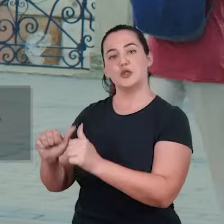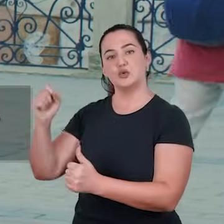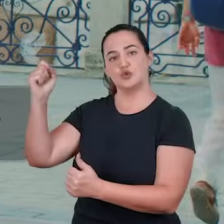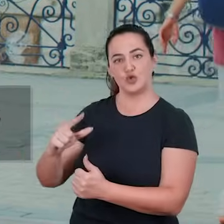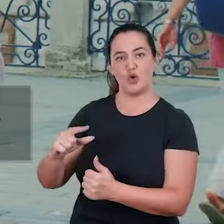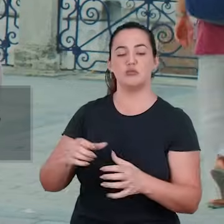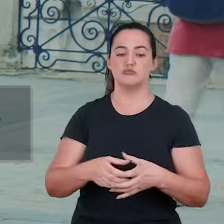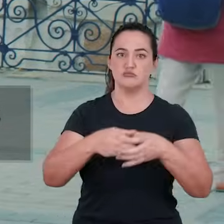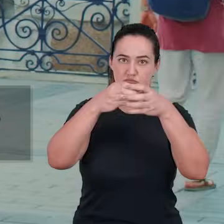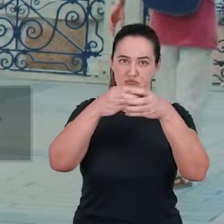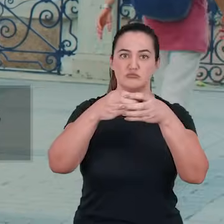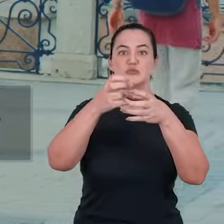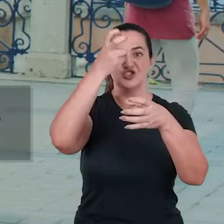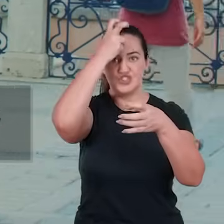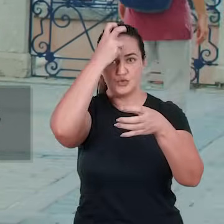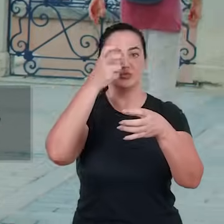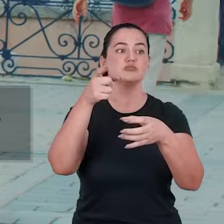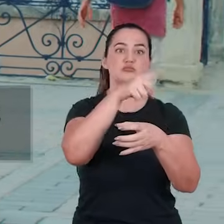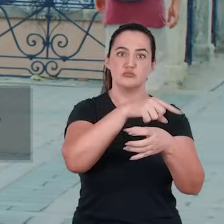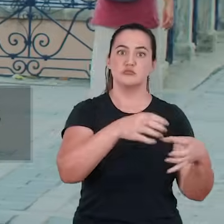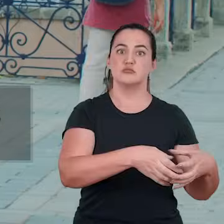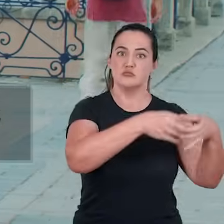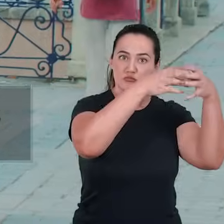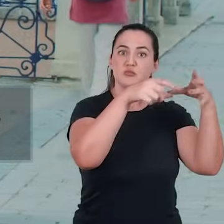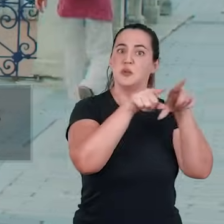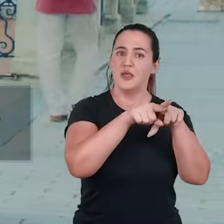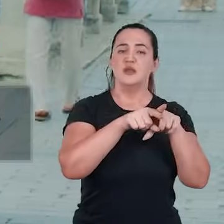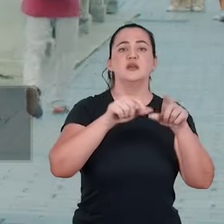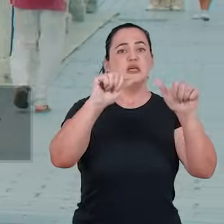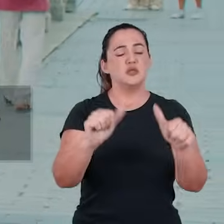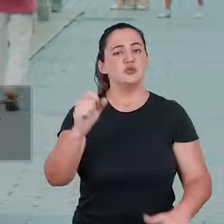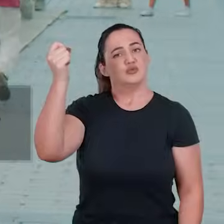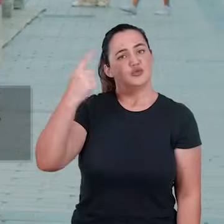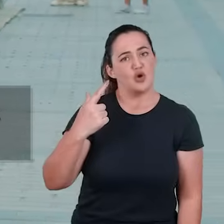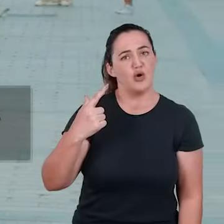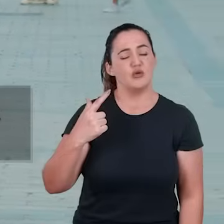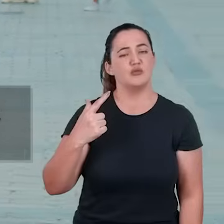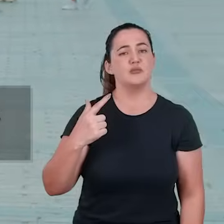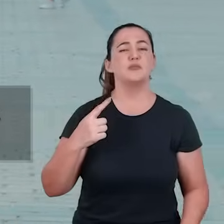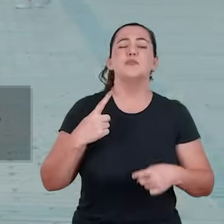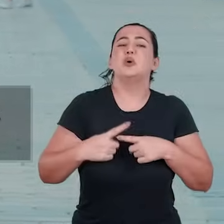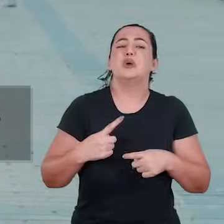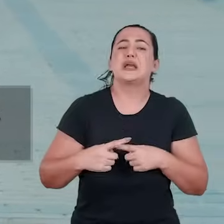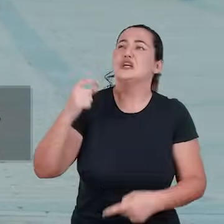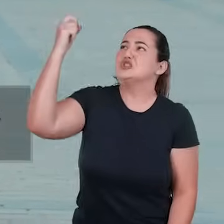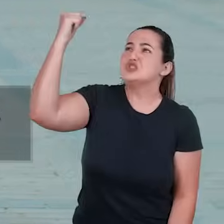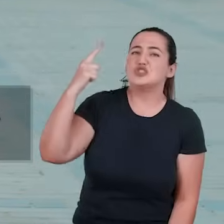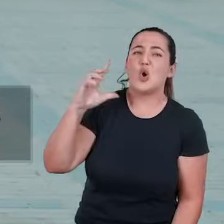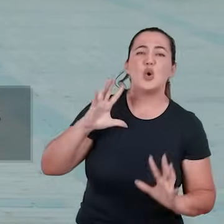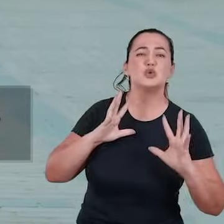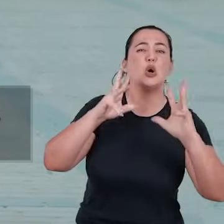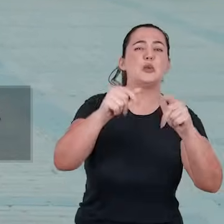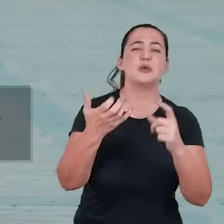eu tenho novamente um obelisco egípcio homenageando o Deus Sol. Por que o Sol era tão homenageado nesse